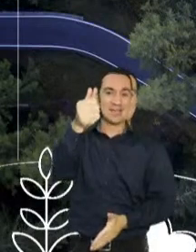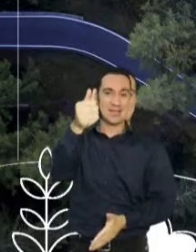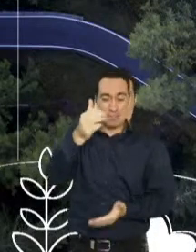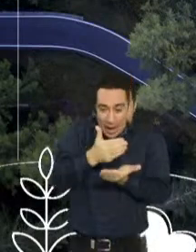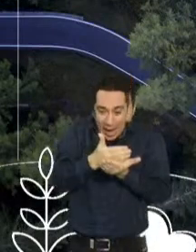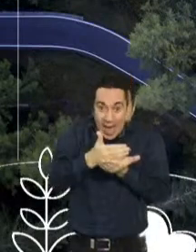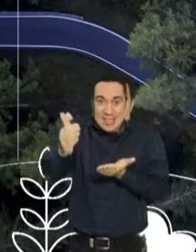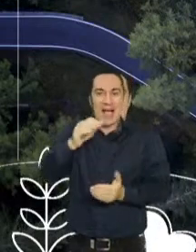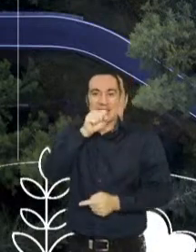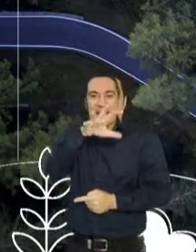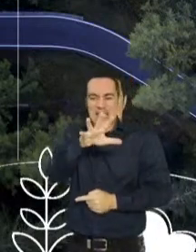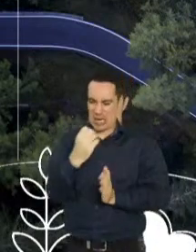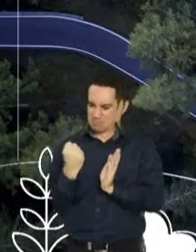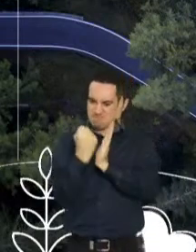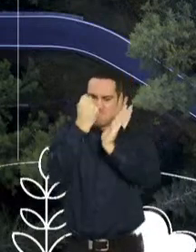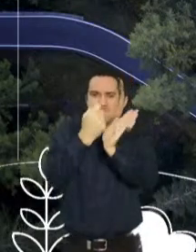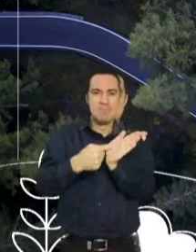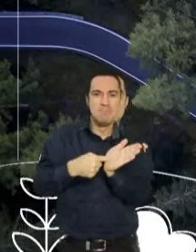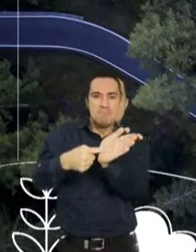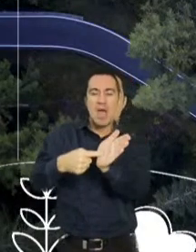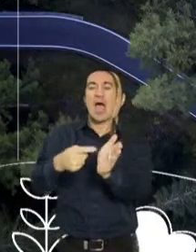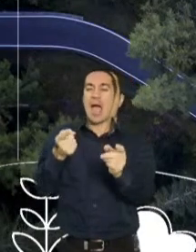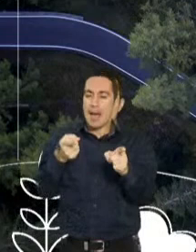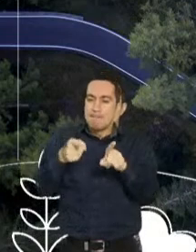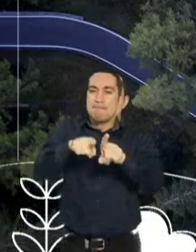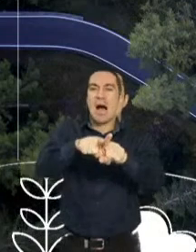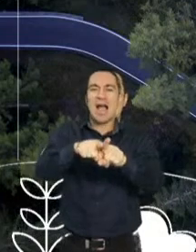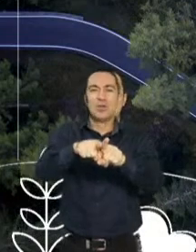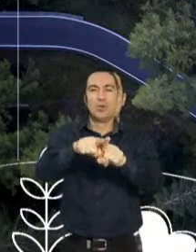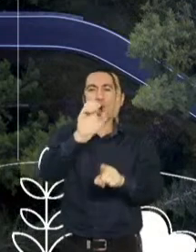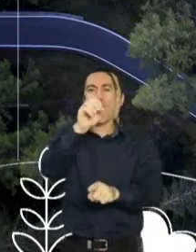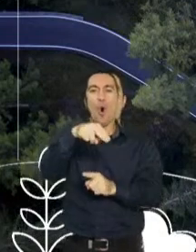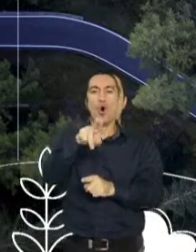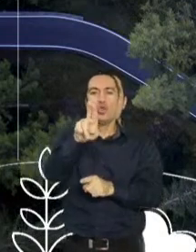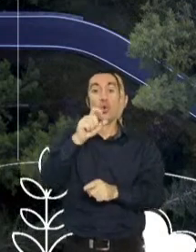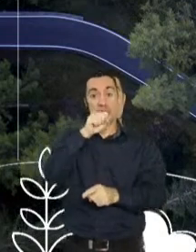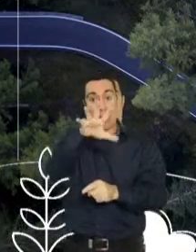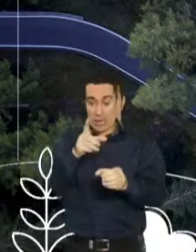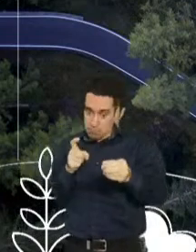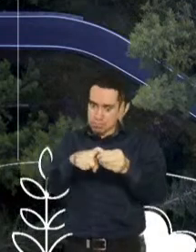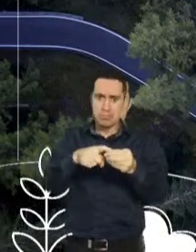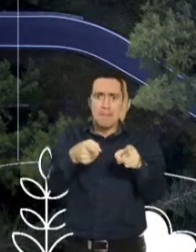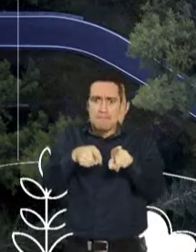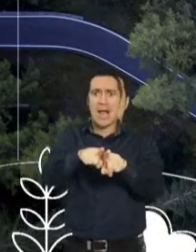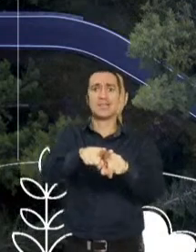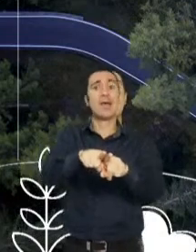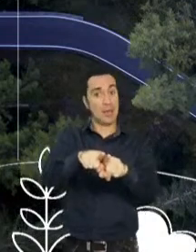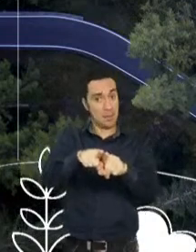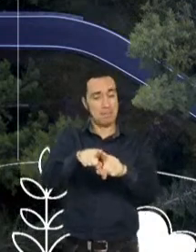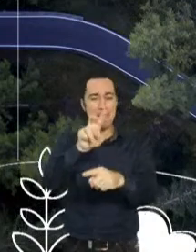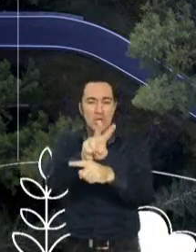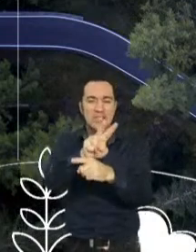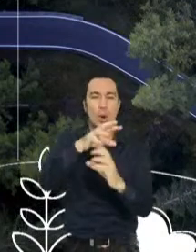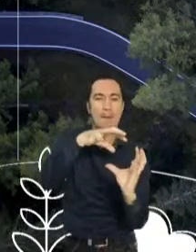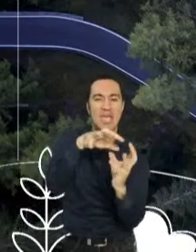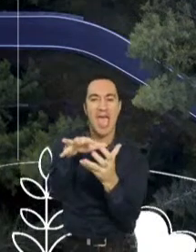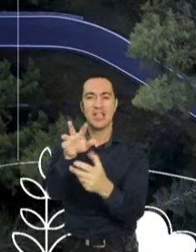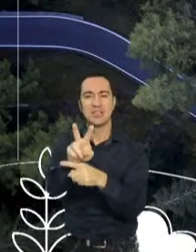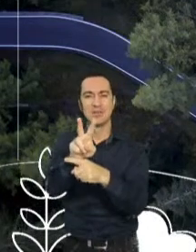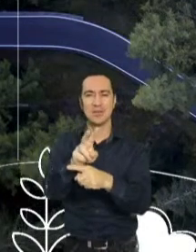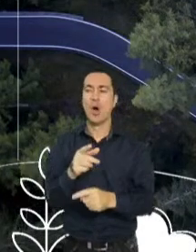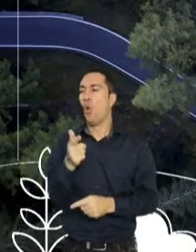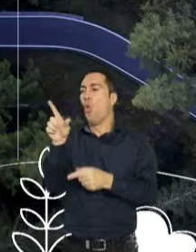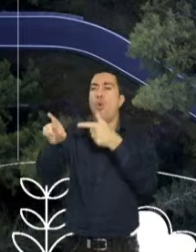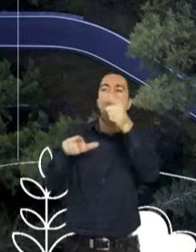da Scania como um membro do Pacto Global das Nações Unidas no Brasil, assim como nós já fazemos parte